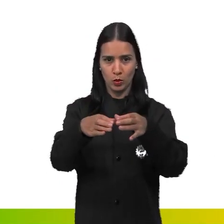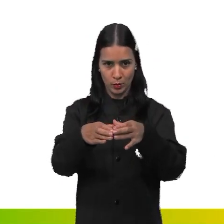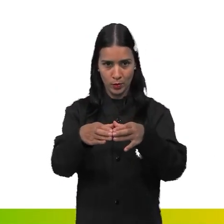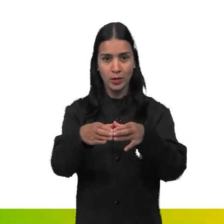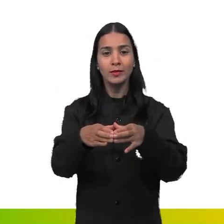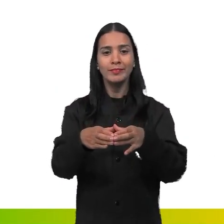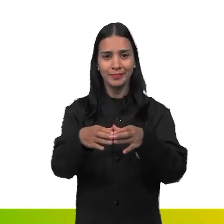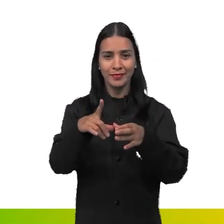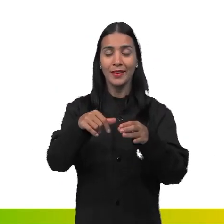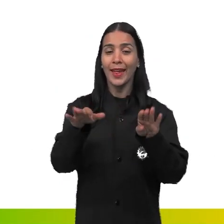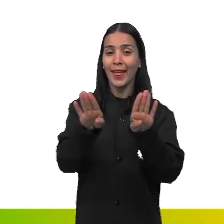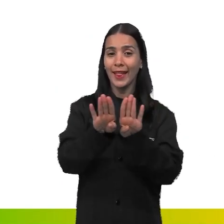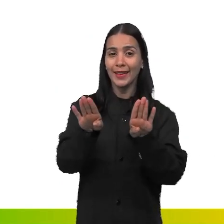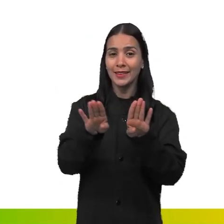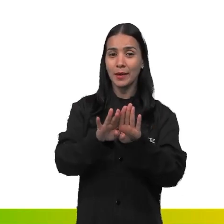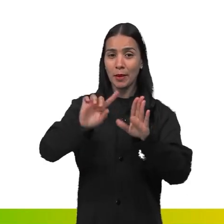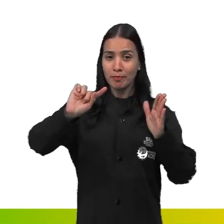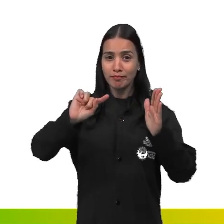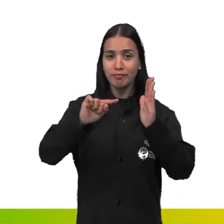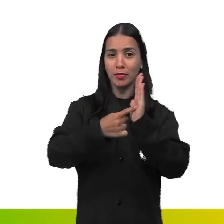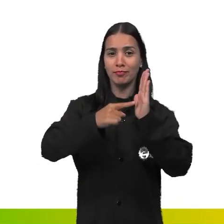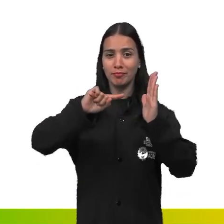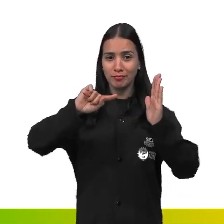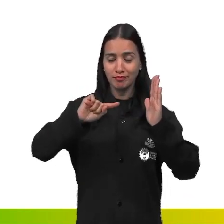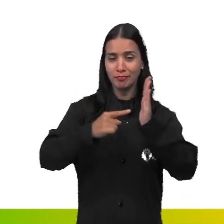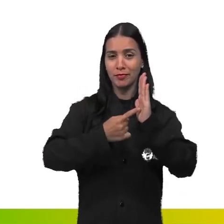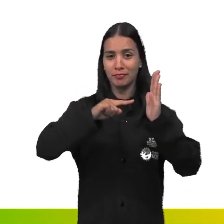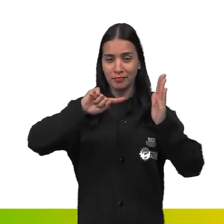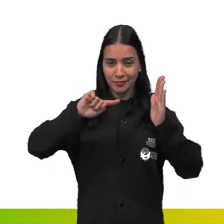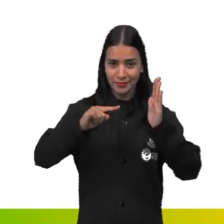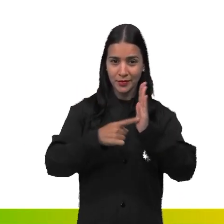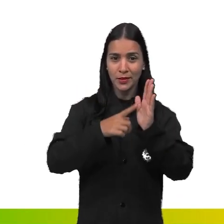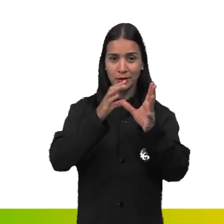e marcar pontos no campo adversário.